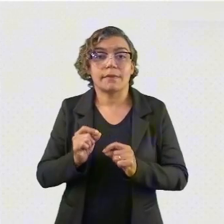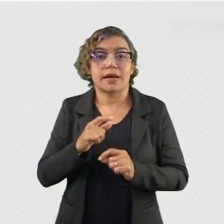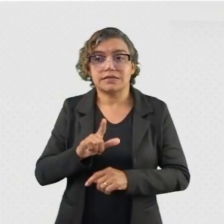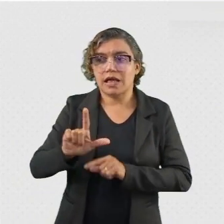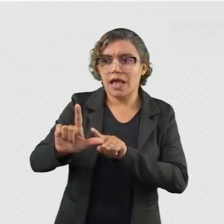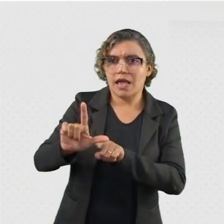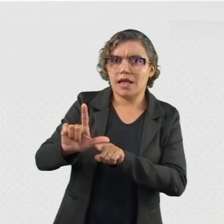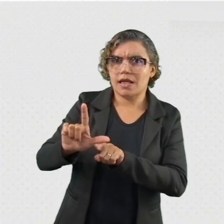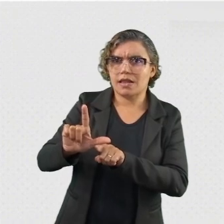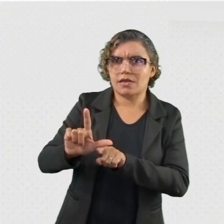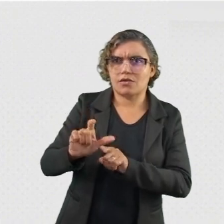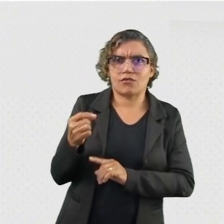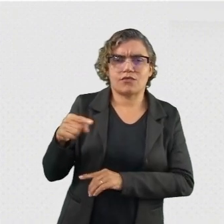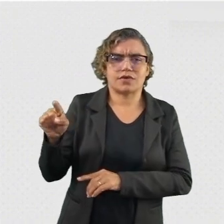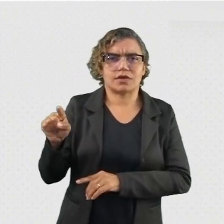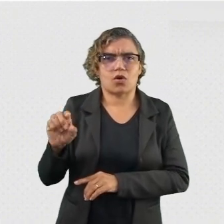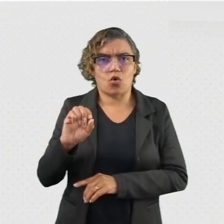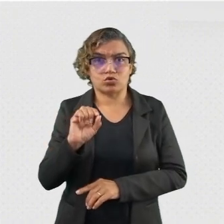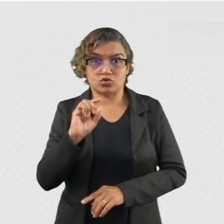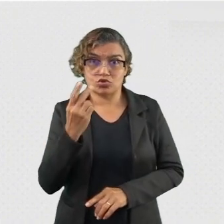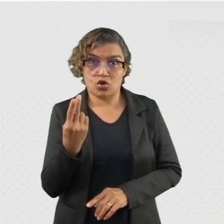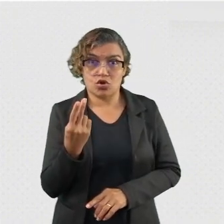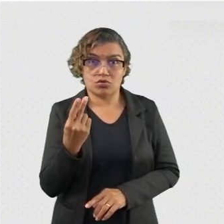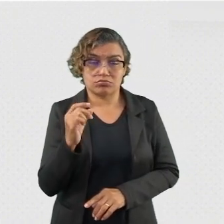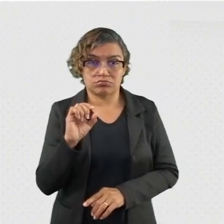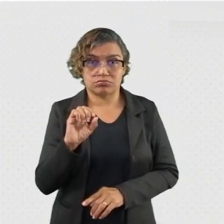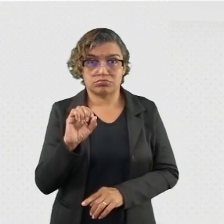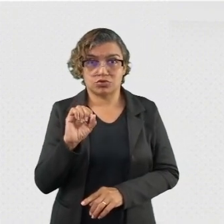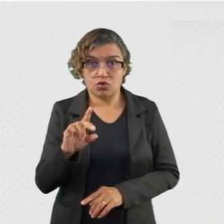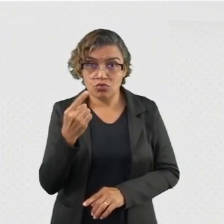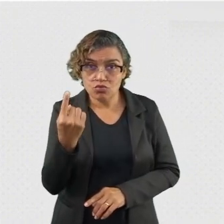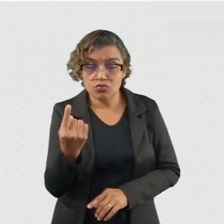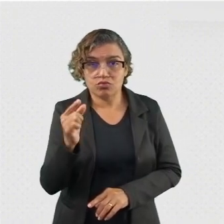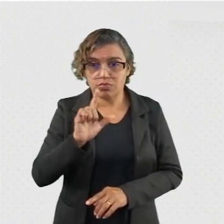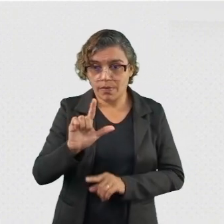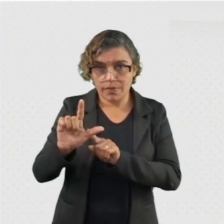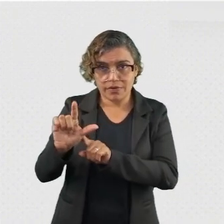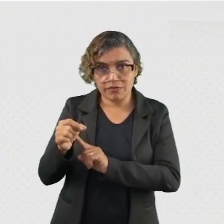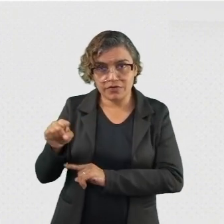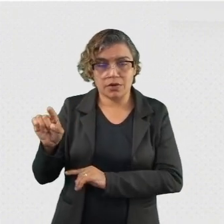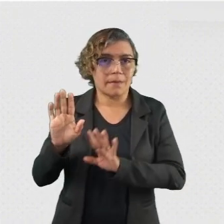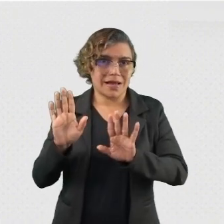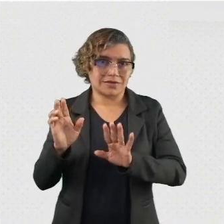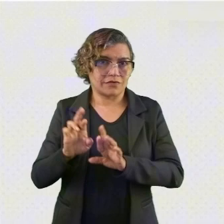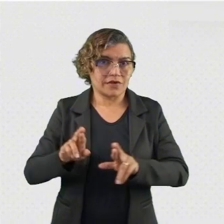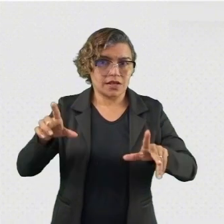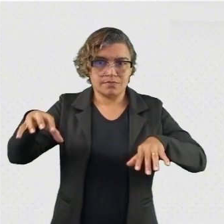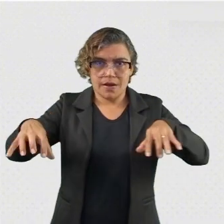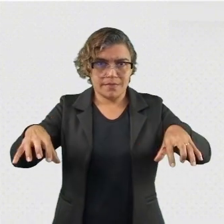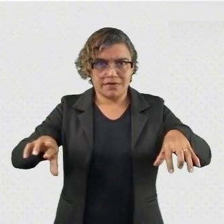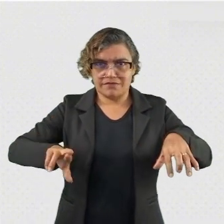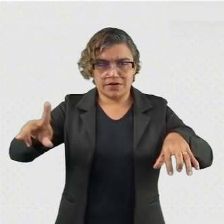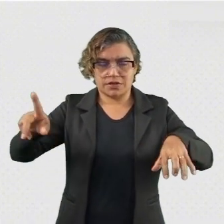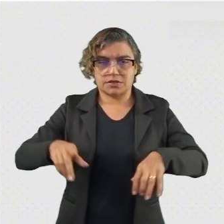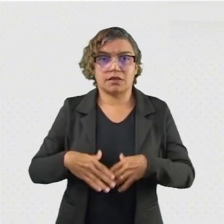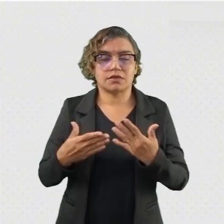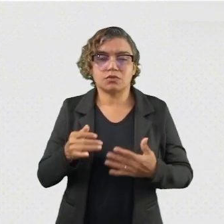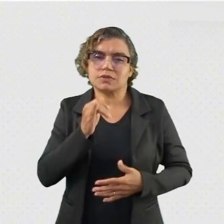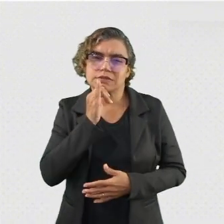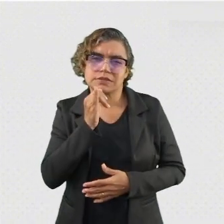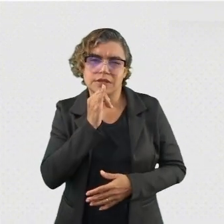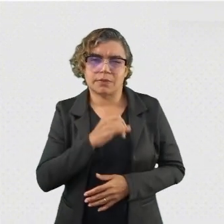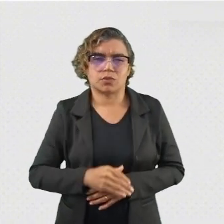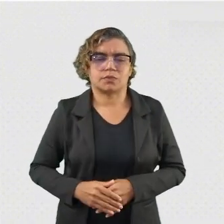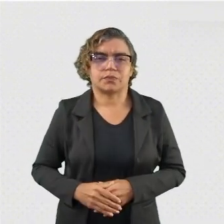Tá errado? Não. É porque são diferenças entre o inglês britânico e o americano. Então, por exemplo, a